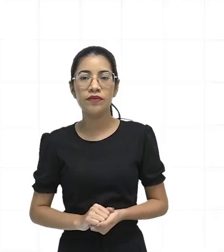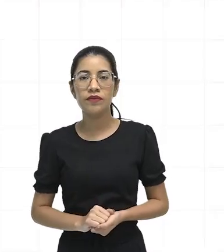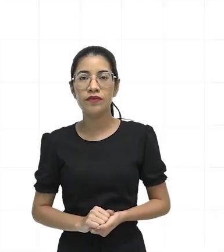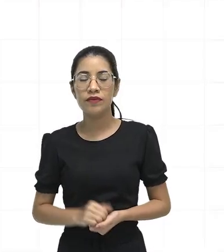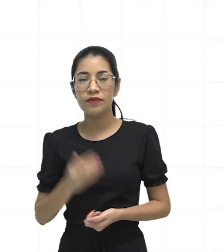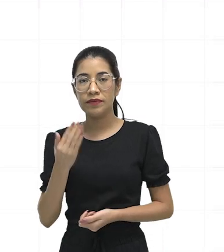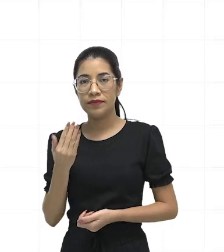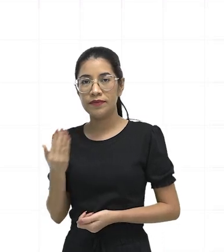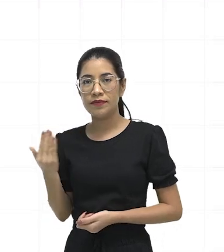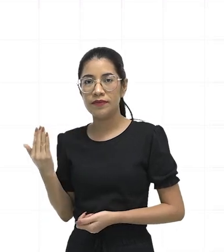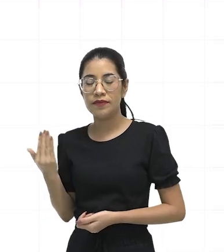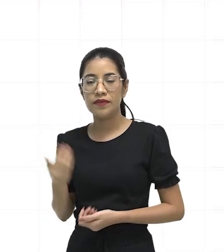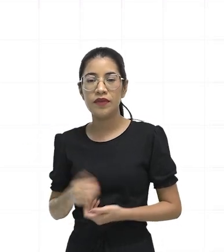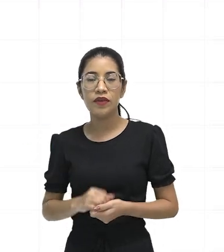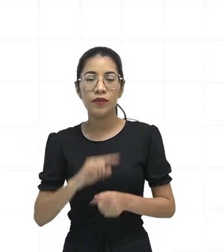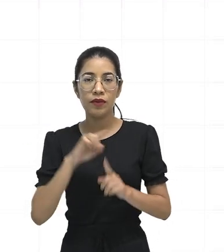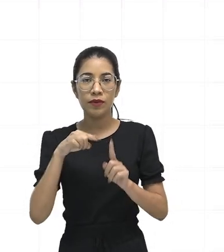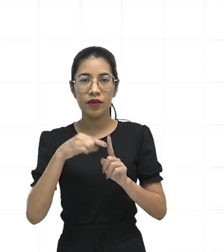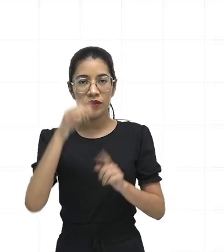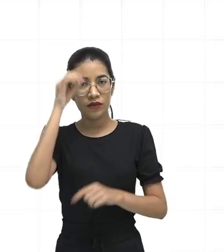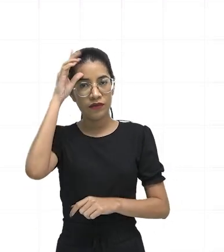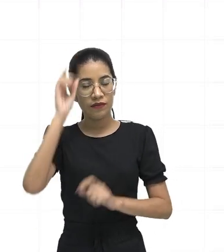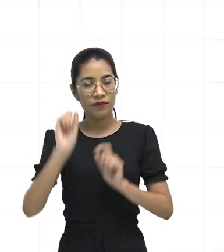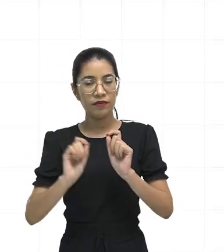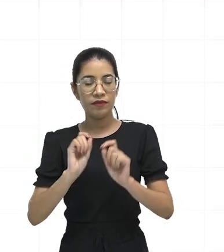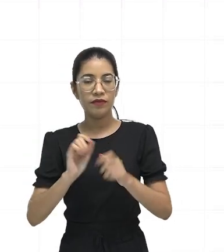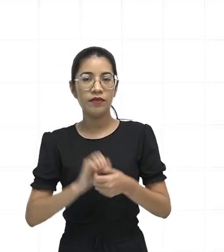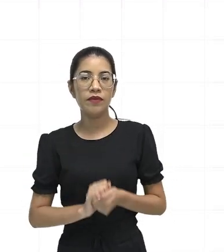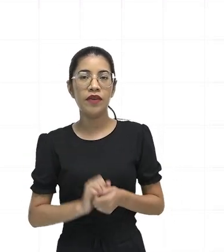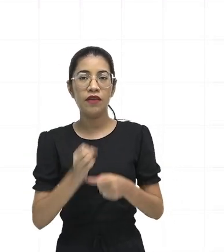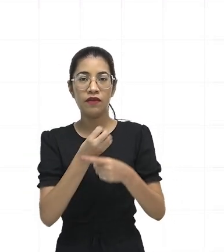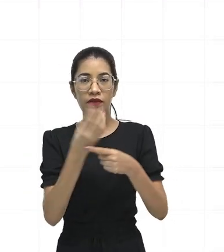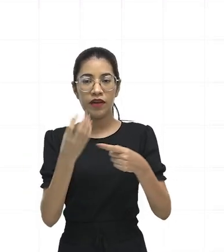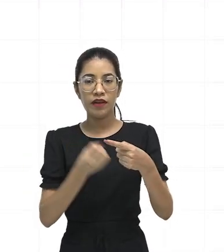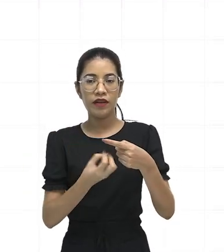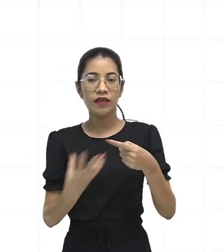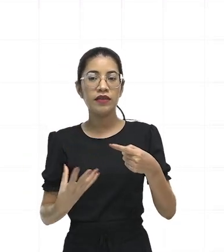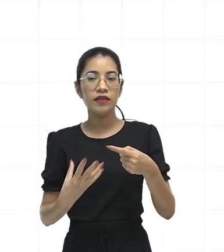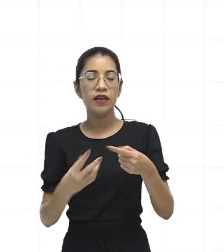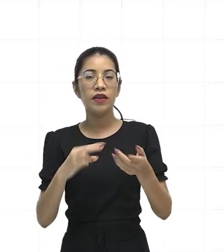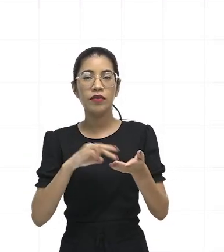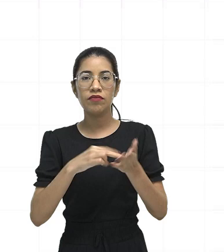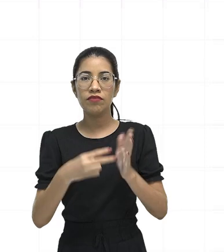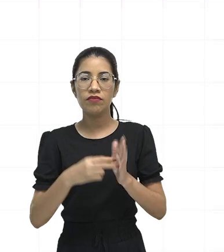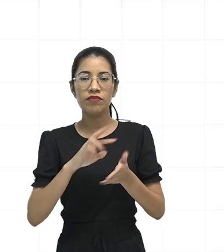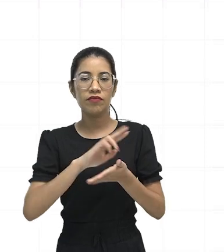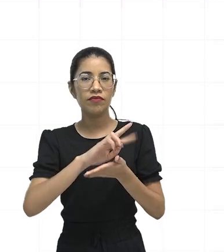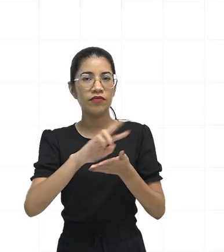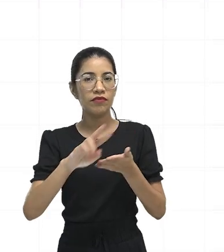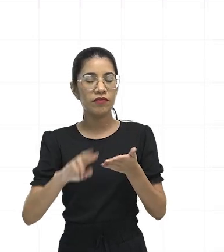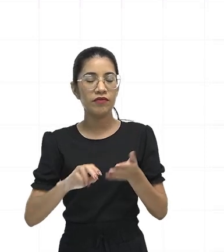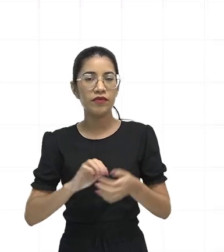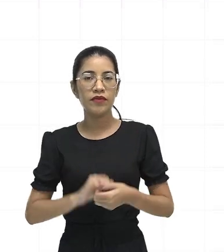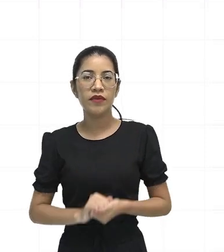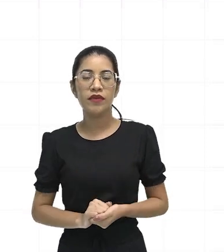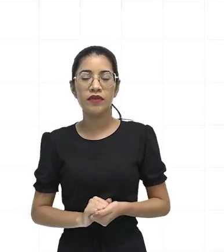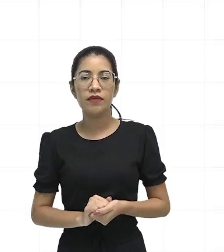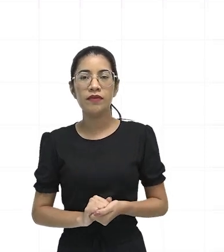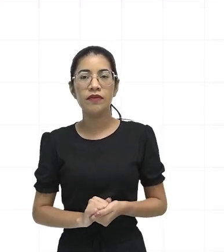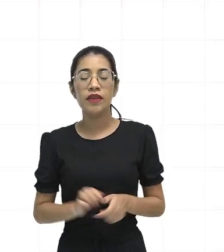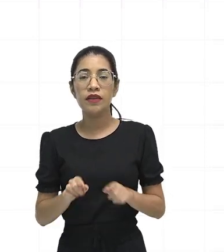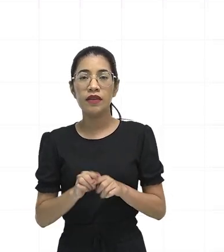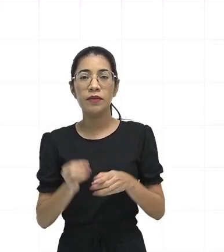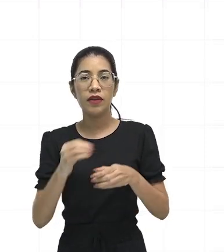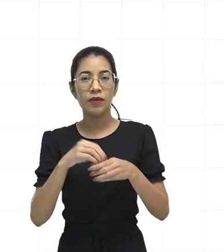comigo. Objeto de conhecimento, fração e seus significados, como